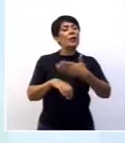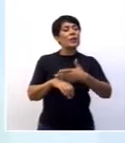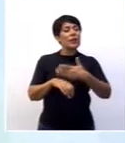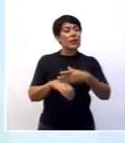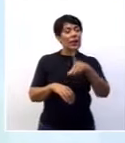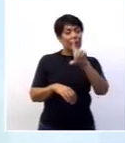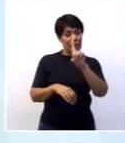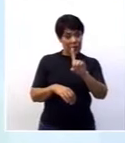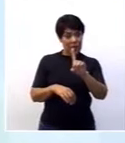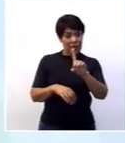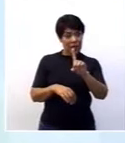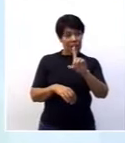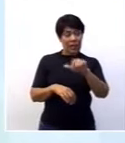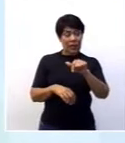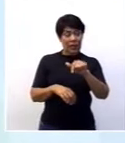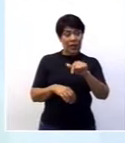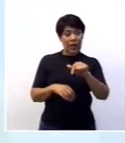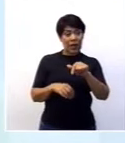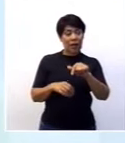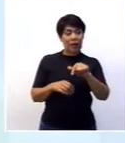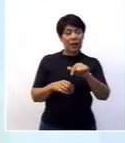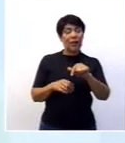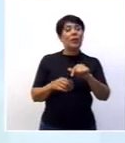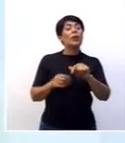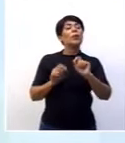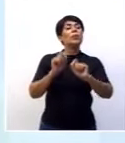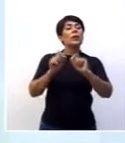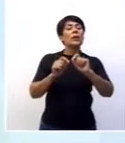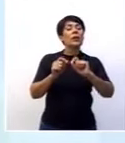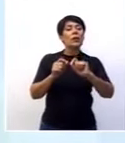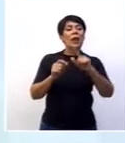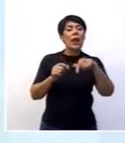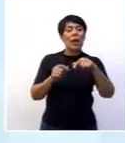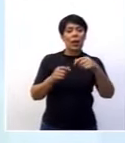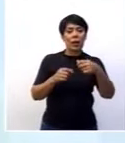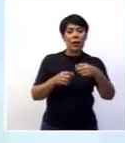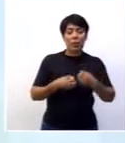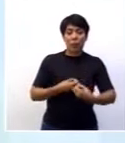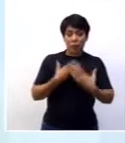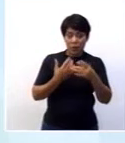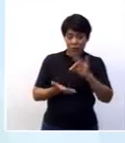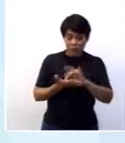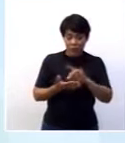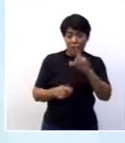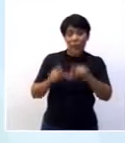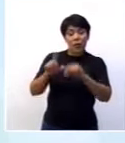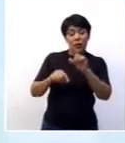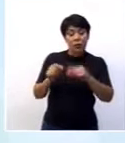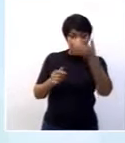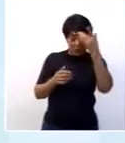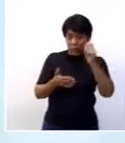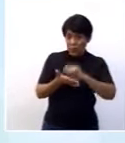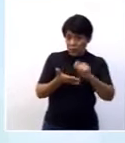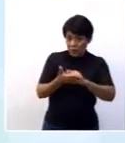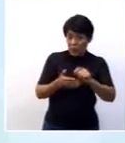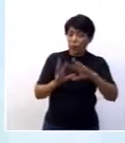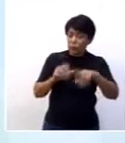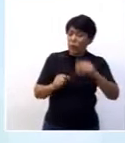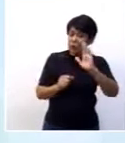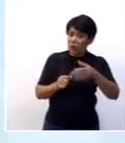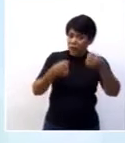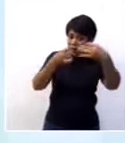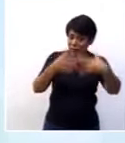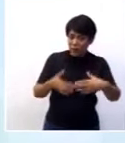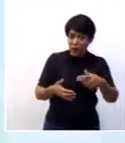que é a caracterização do gênero poema, né? As escolhas feitas pelo autor, né? Todas essas que nós já dissemos ao construir